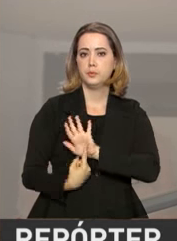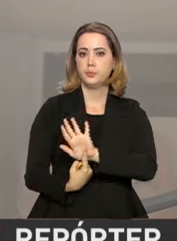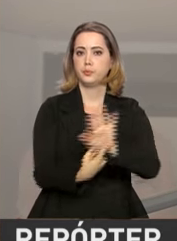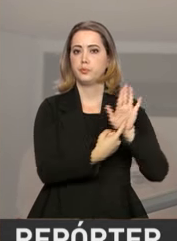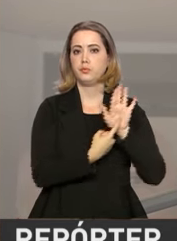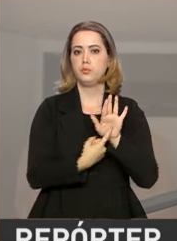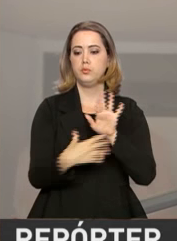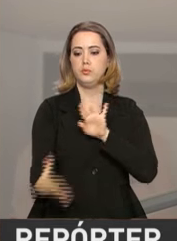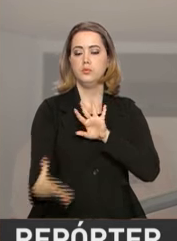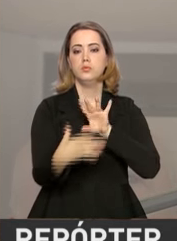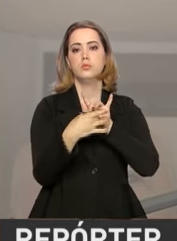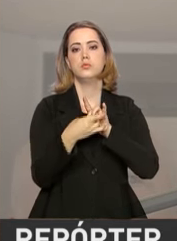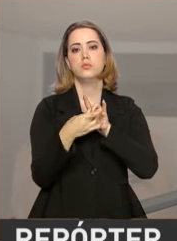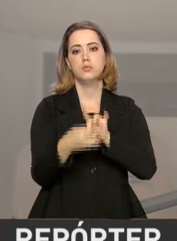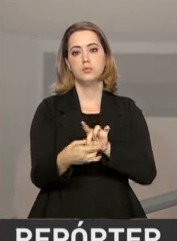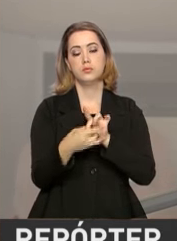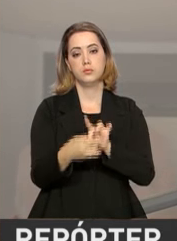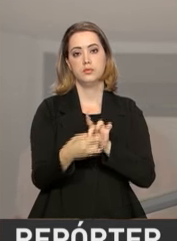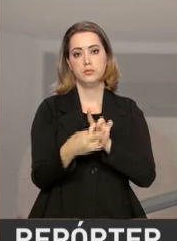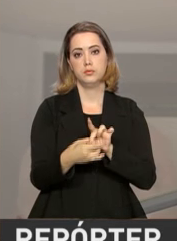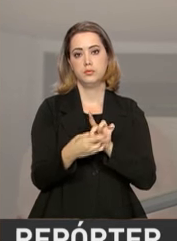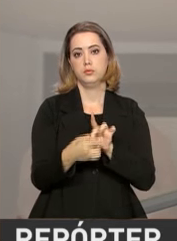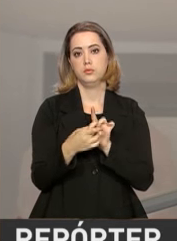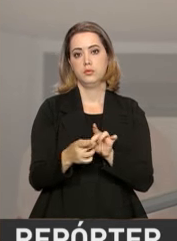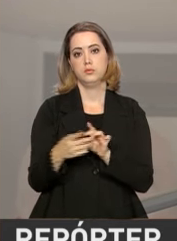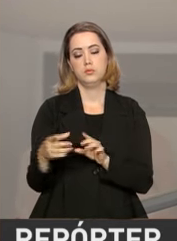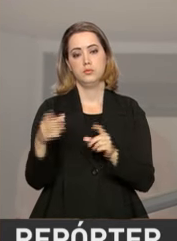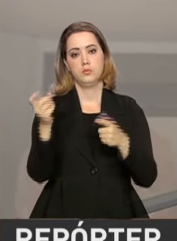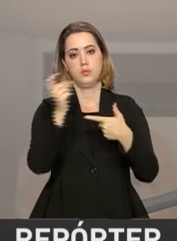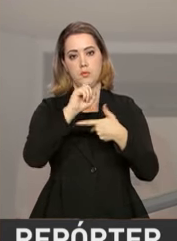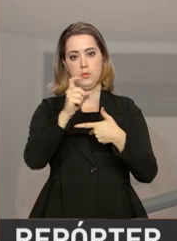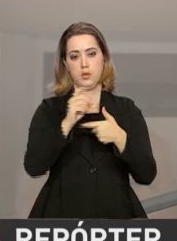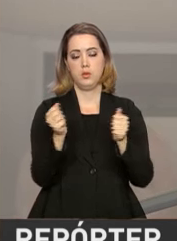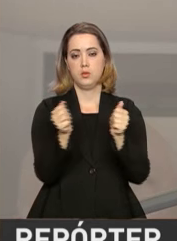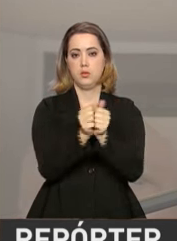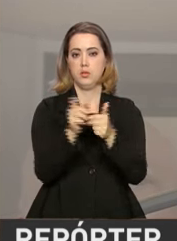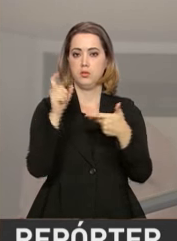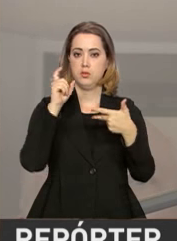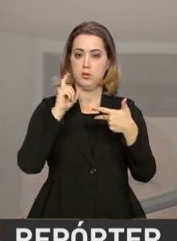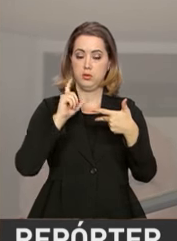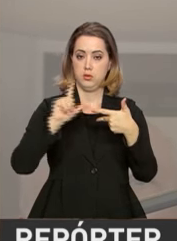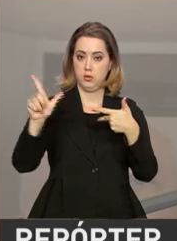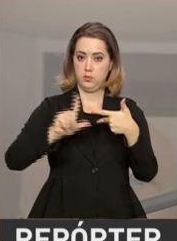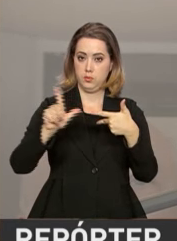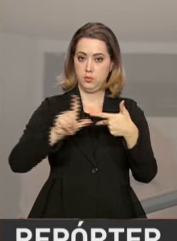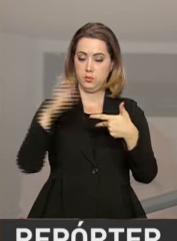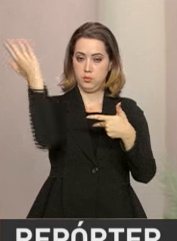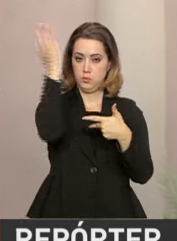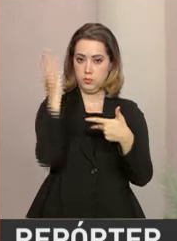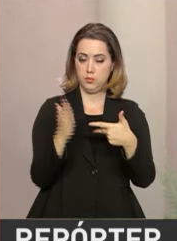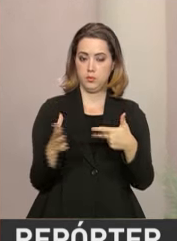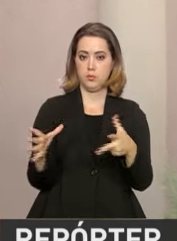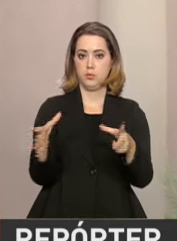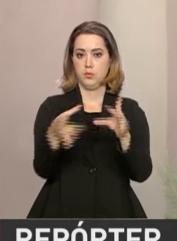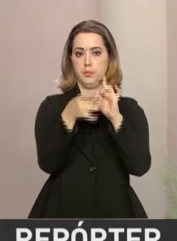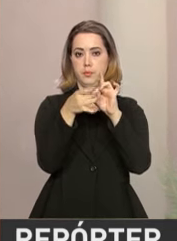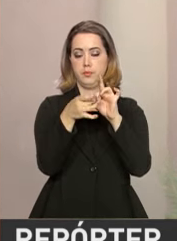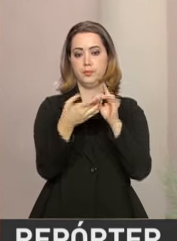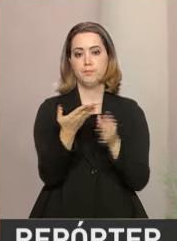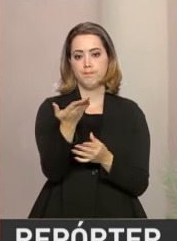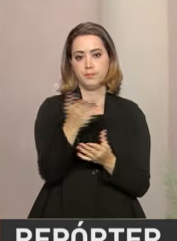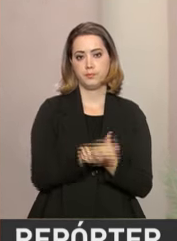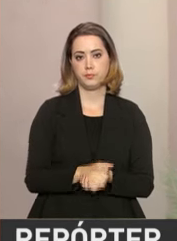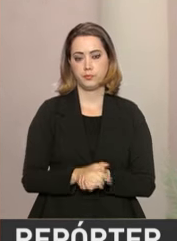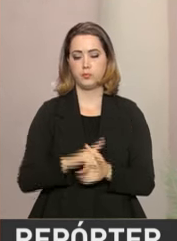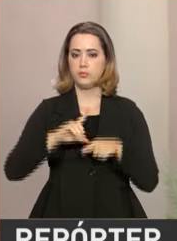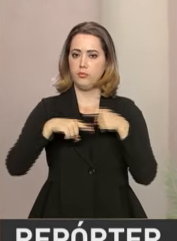Paraguai uma integração muito grande entre o Executivo e o Legislativo do Brasil. Do aeroporto, Michel